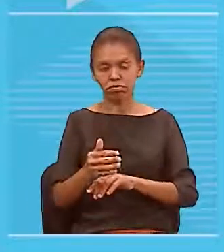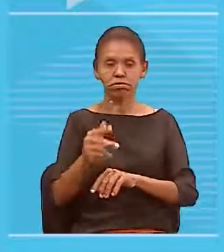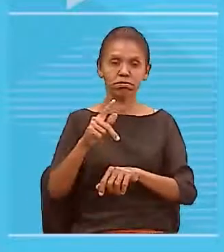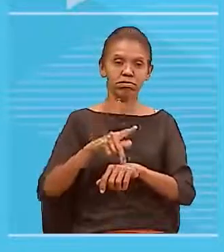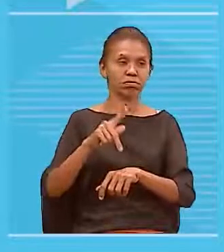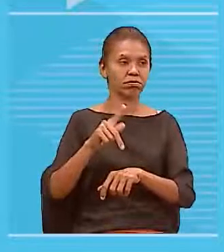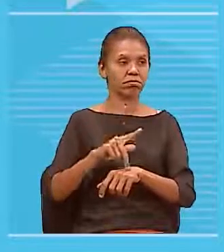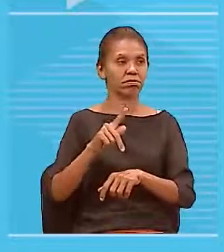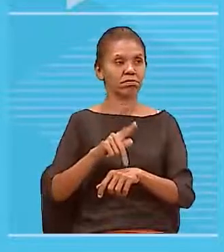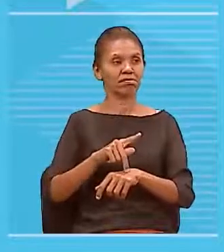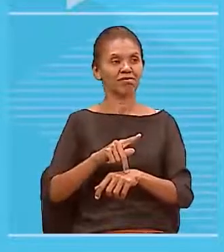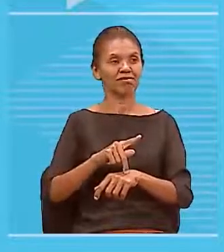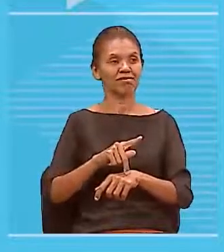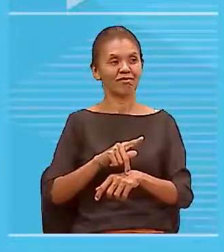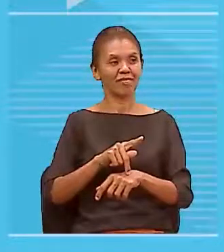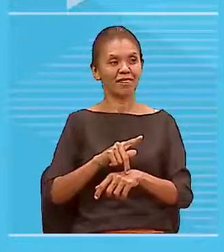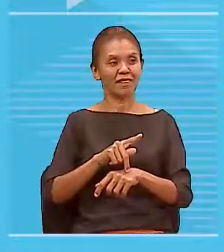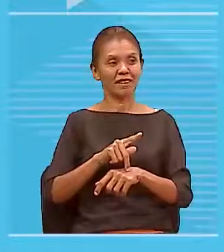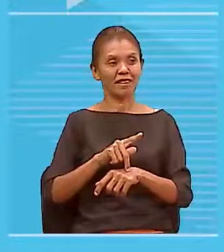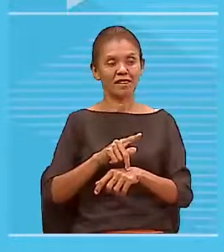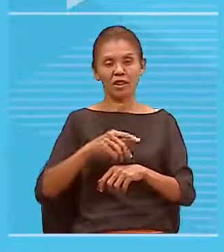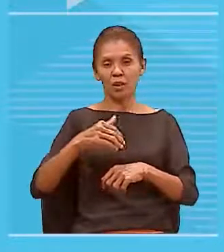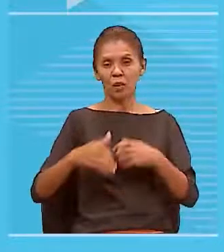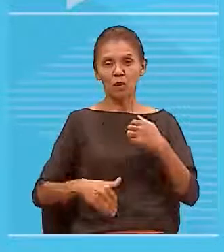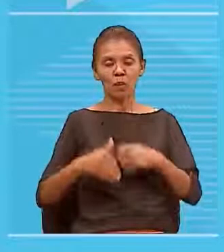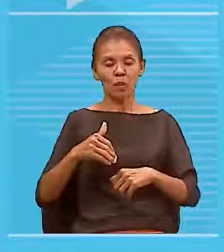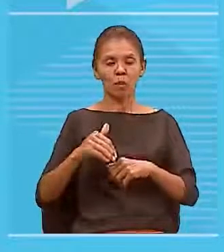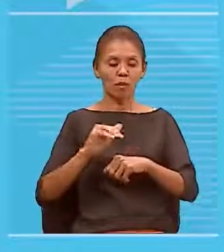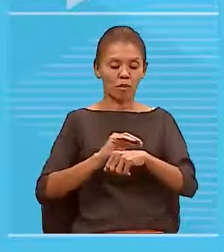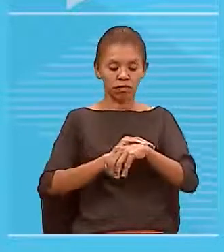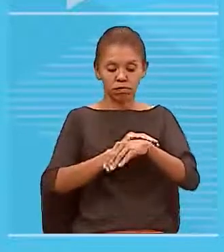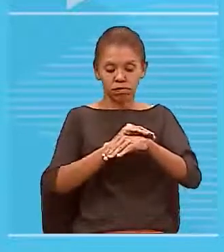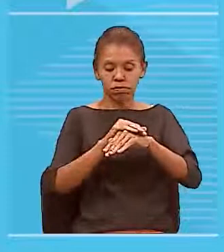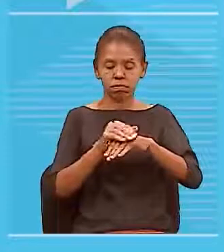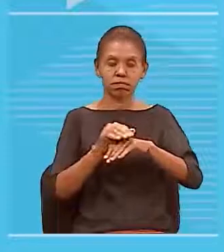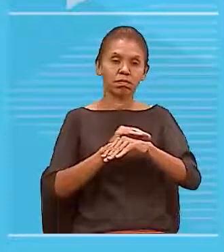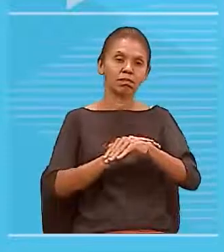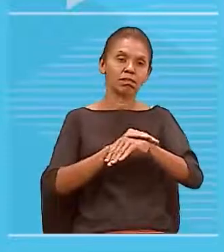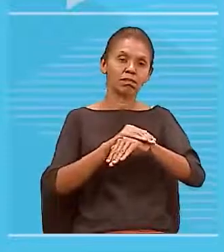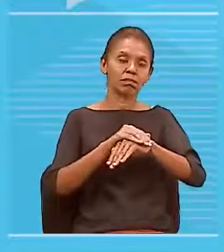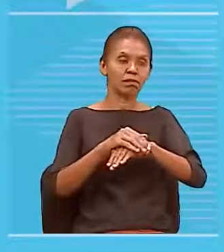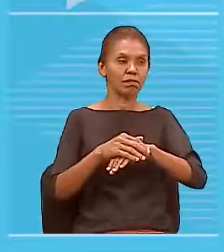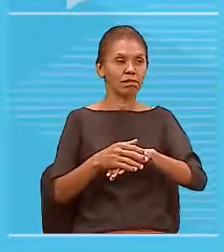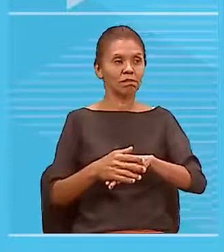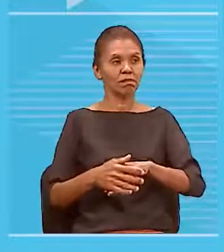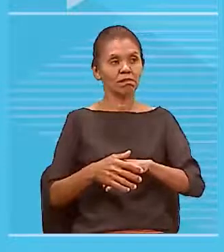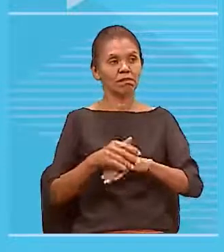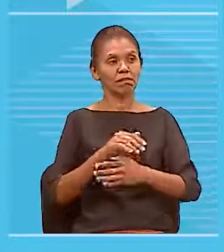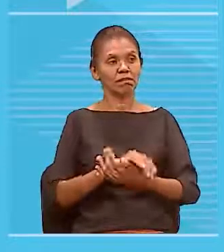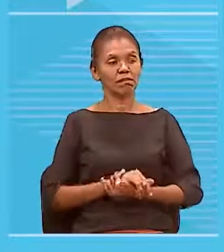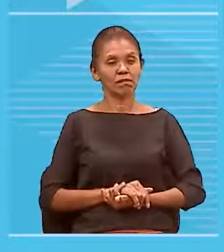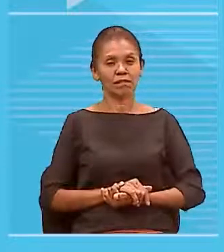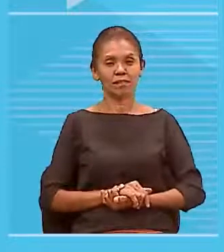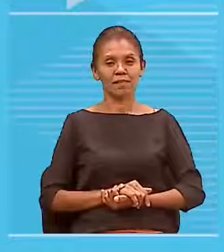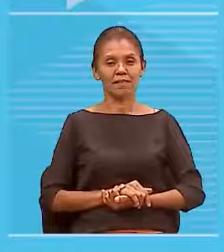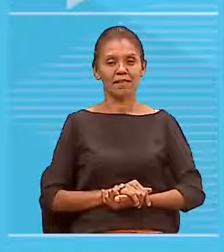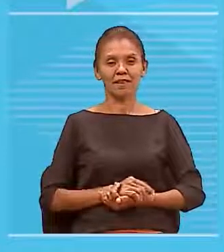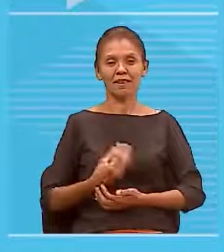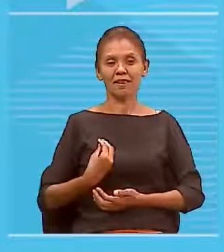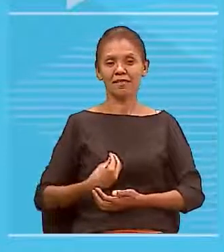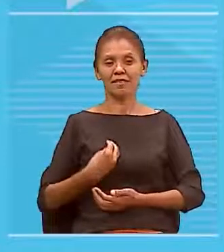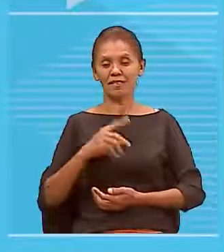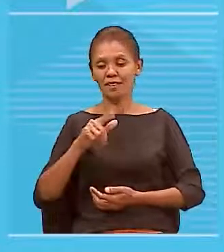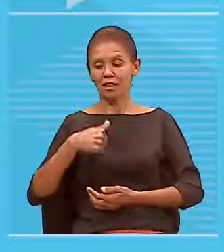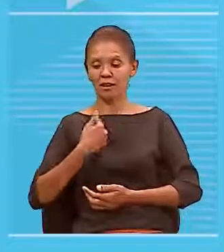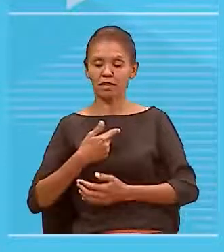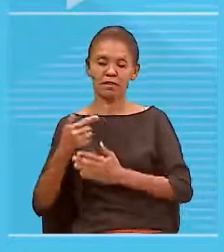corpo mais achatadinho do que esse carambolo da parede que vive aqui nos ambientes mais antropizados, né? Da nossa região, da nossa